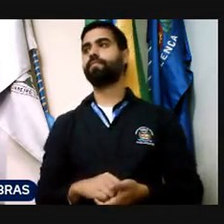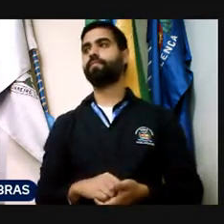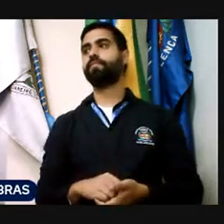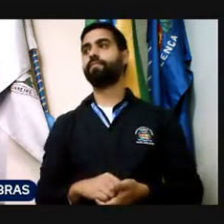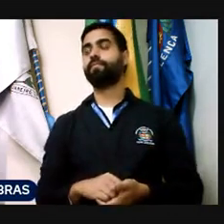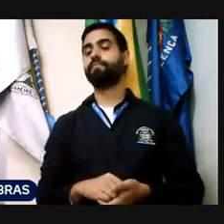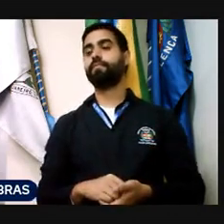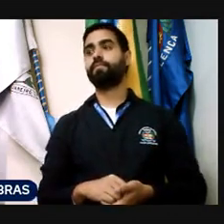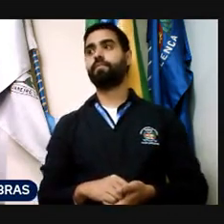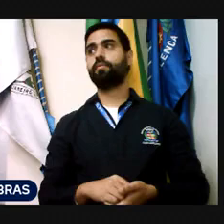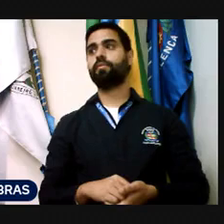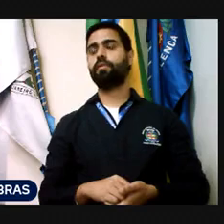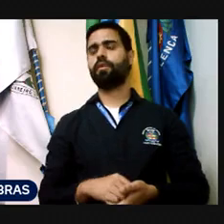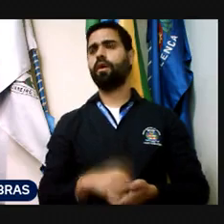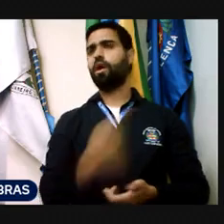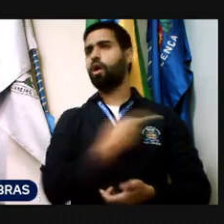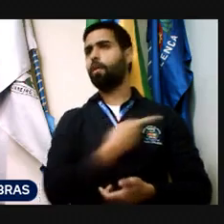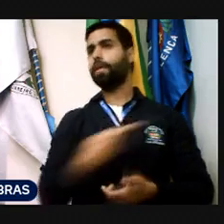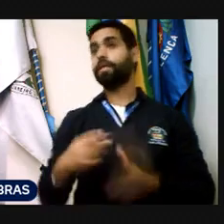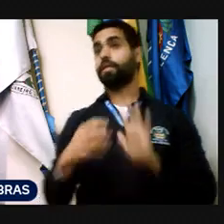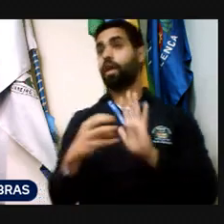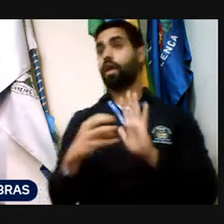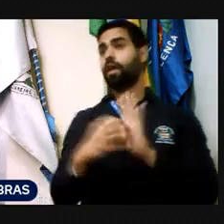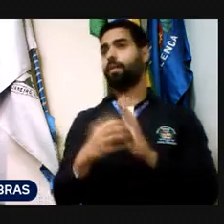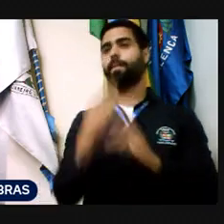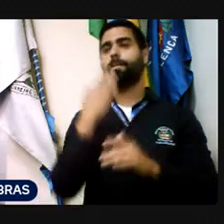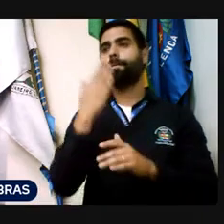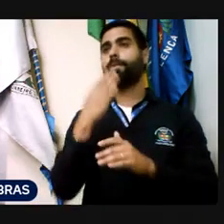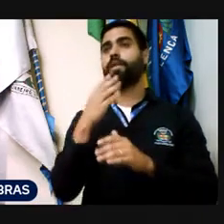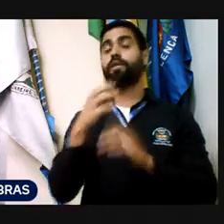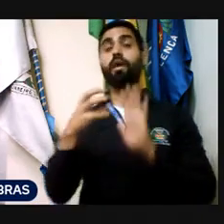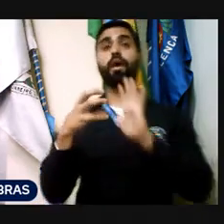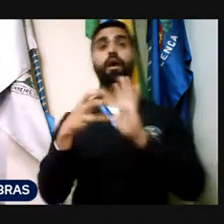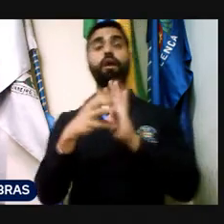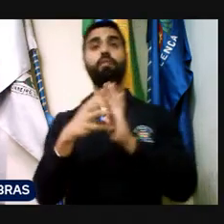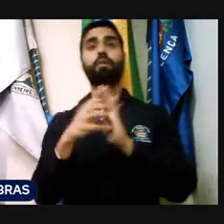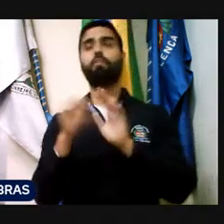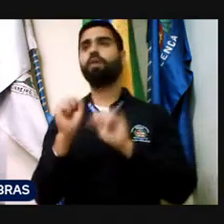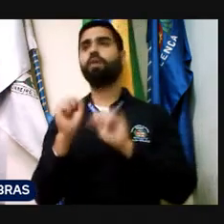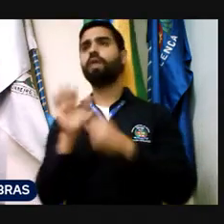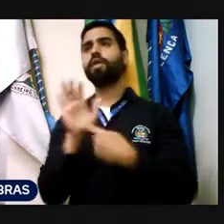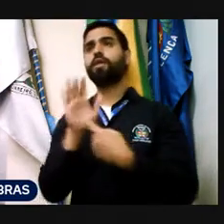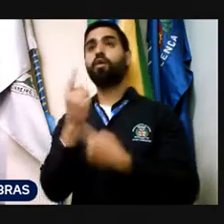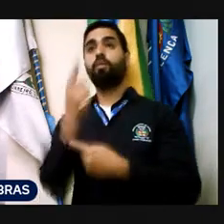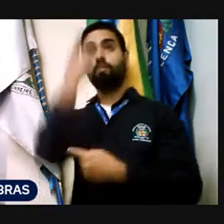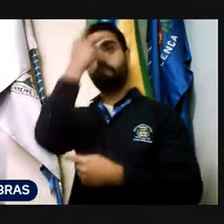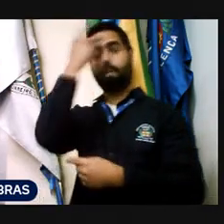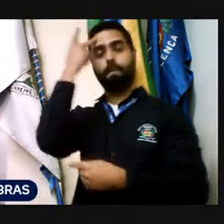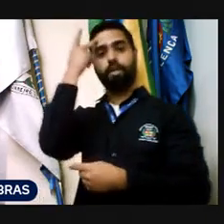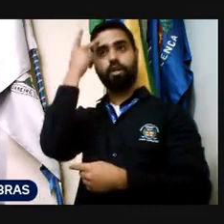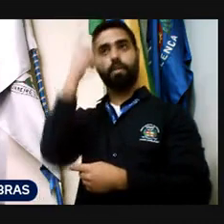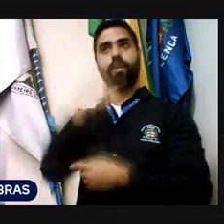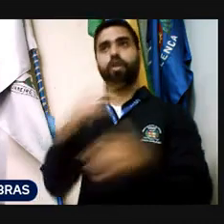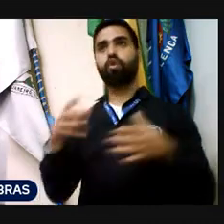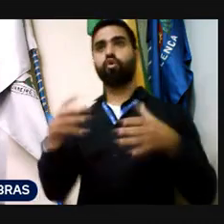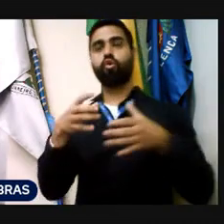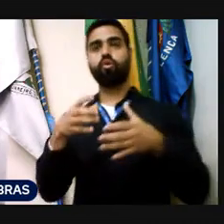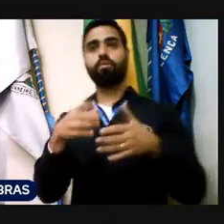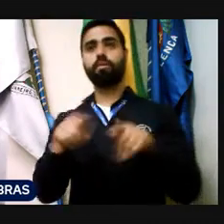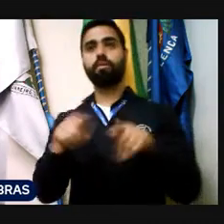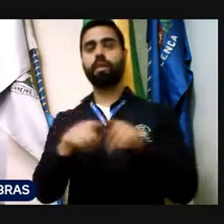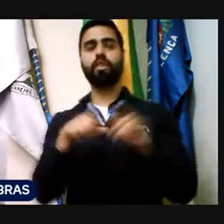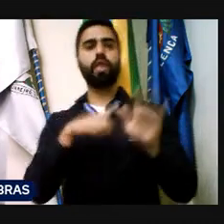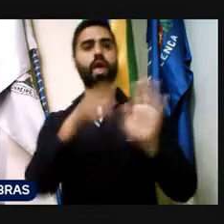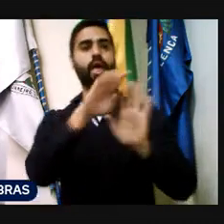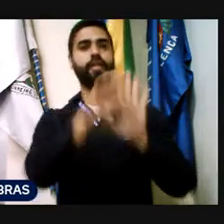Excelentíssimo senhor presidente, vimos por meio dele solicitar que a presente Casa Legislativa indique o membro para compor a comissão de avaliação do edital de